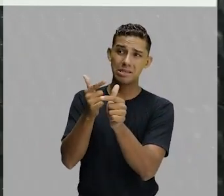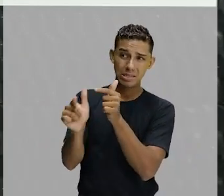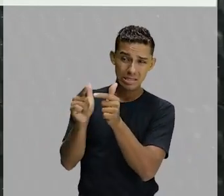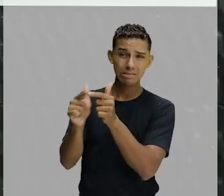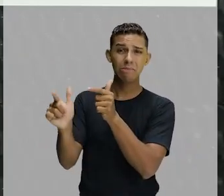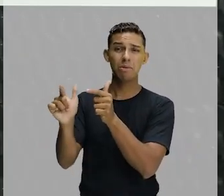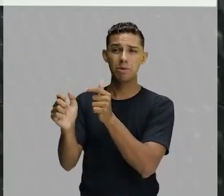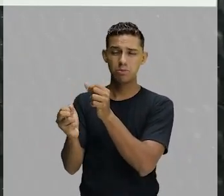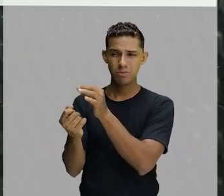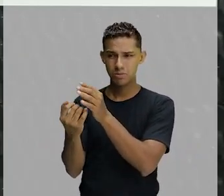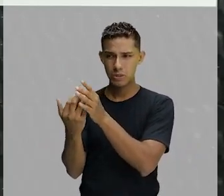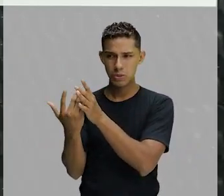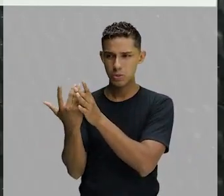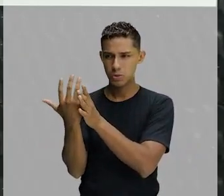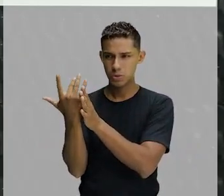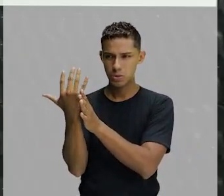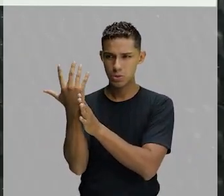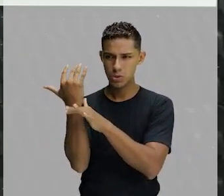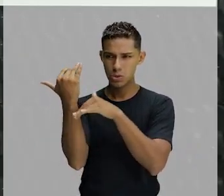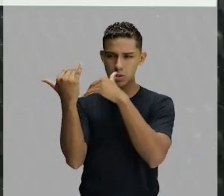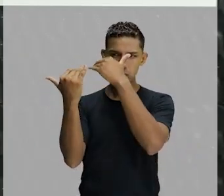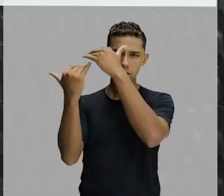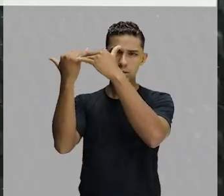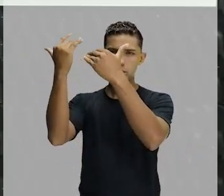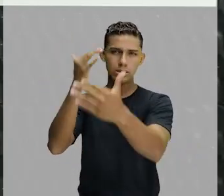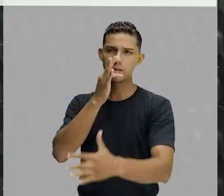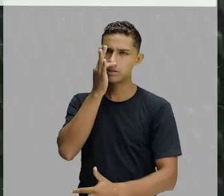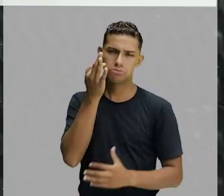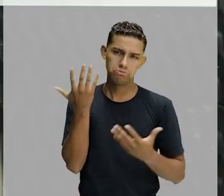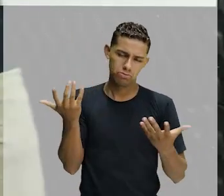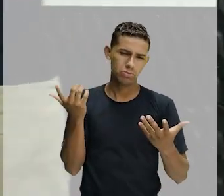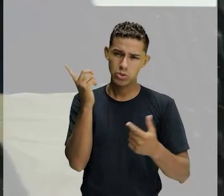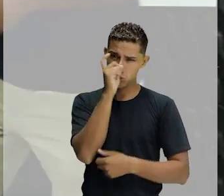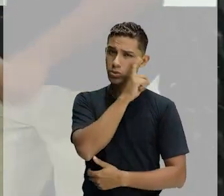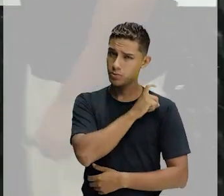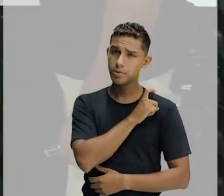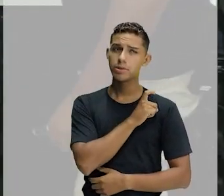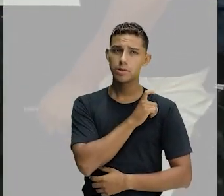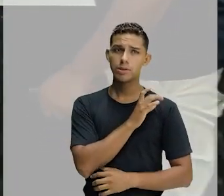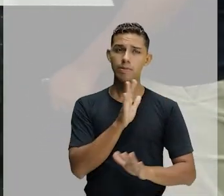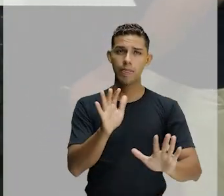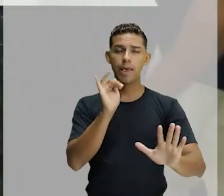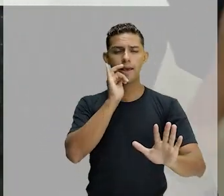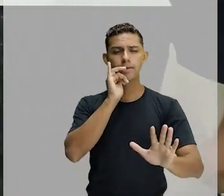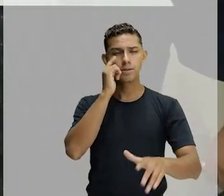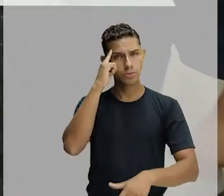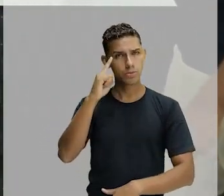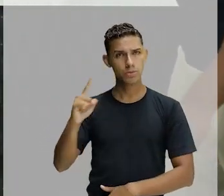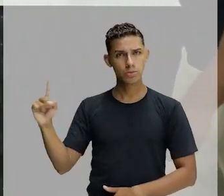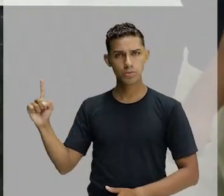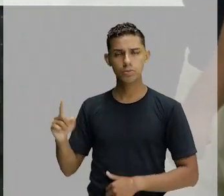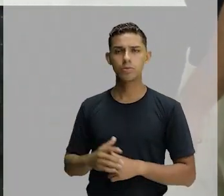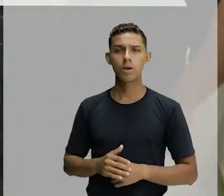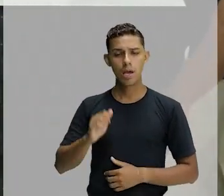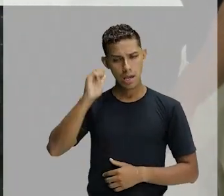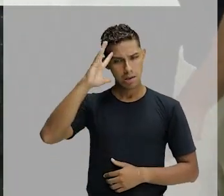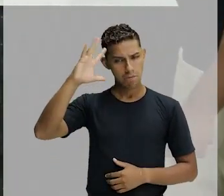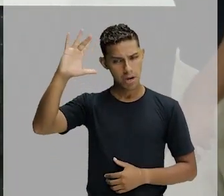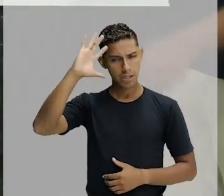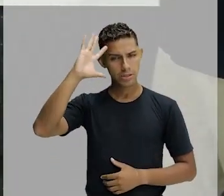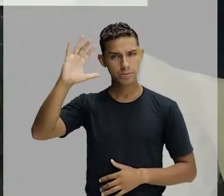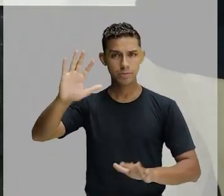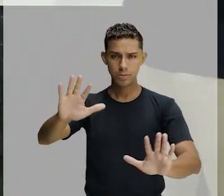desenvolvimento da planta. Eu vou imaginar a seguinte situação para você entender como é que isso funciona. Imagina um copo